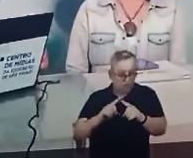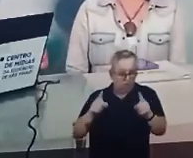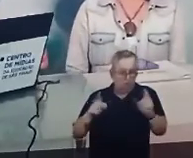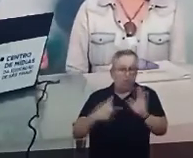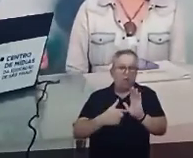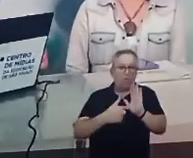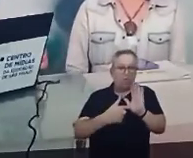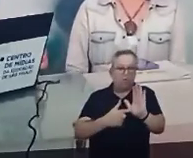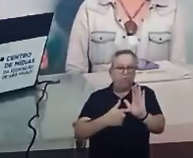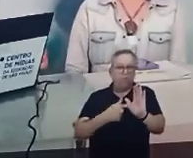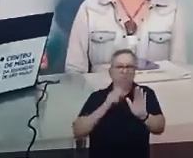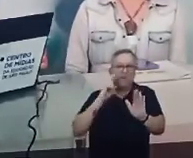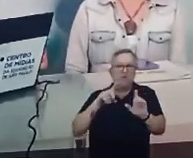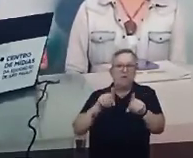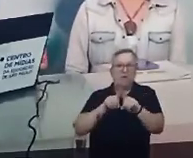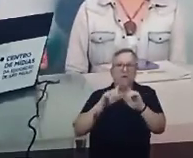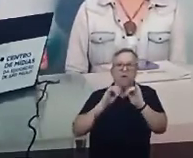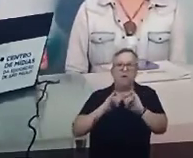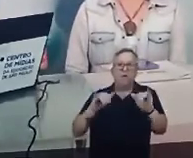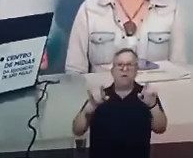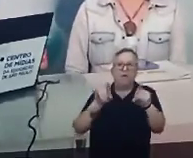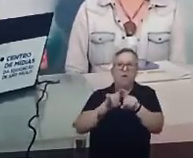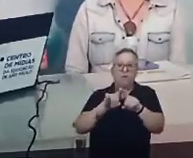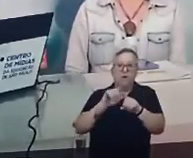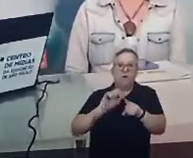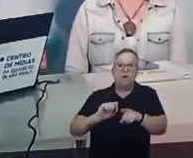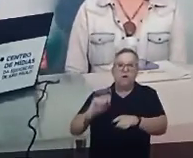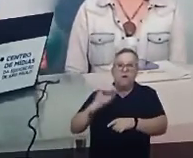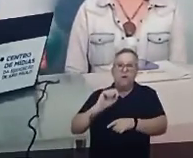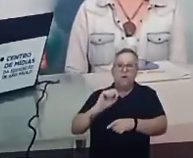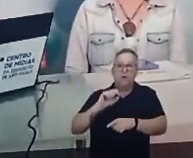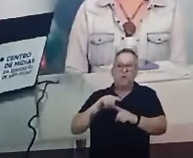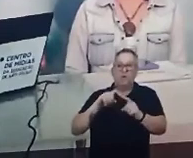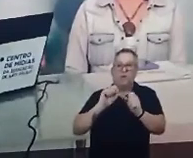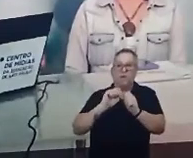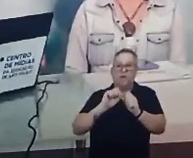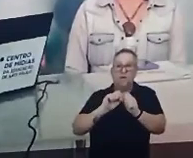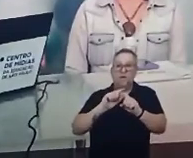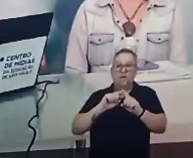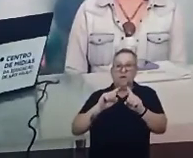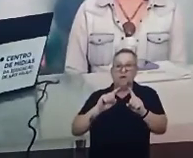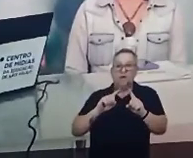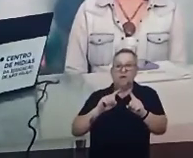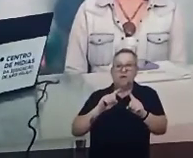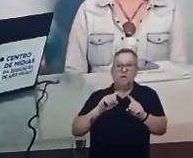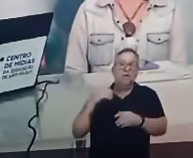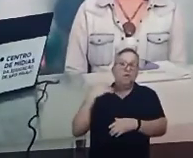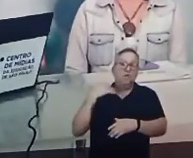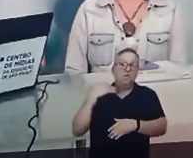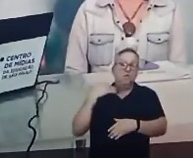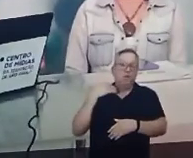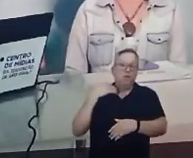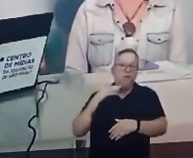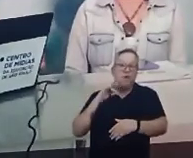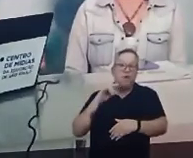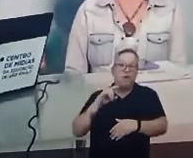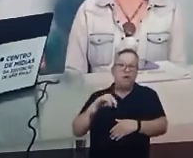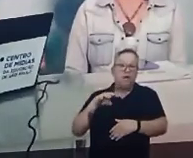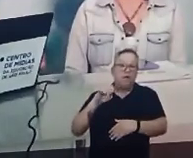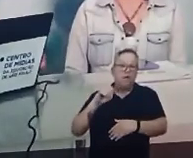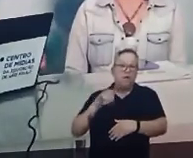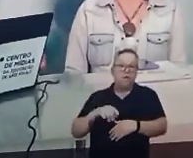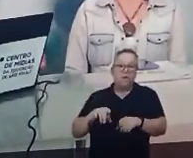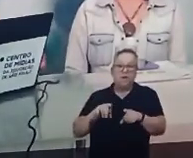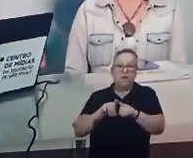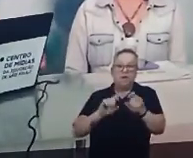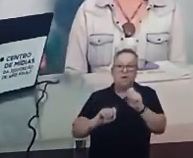tem um recadinho avisando eles que a inscrição será feita via banco de talentos. Então, lá tem o link para